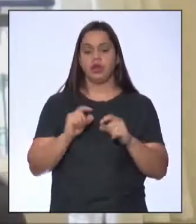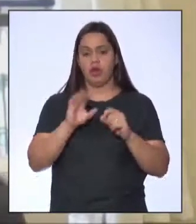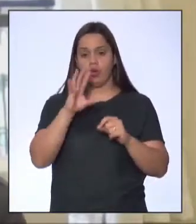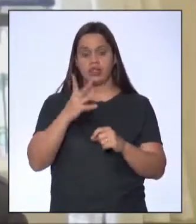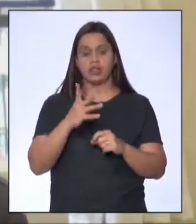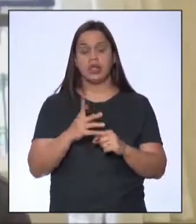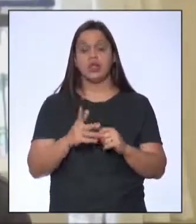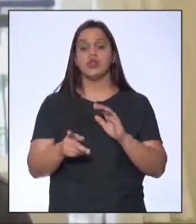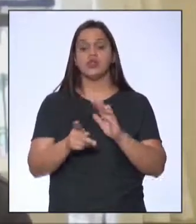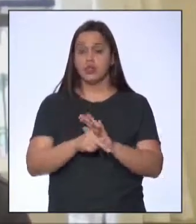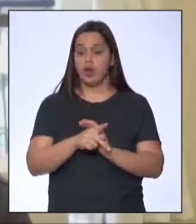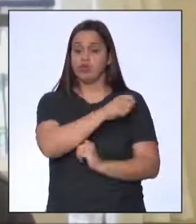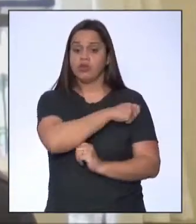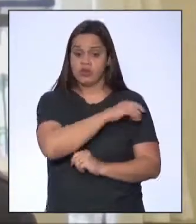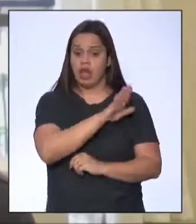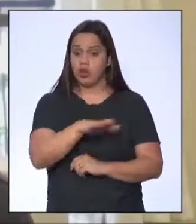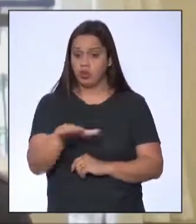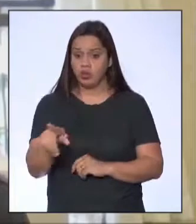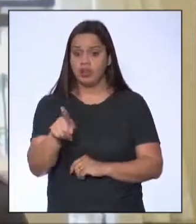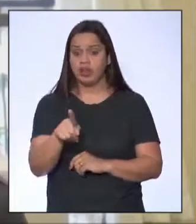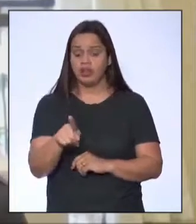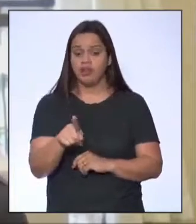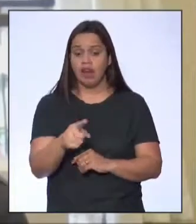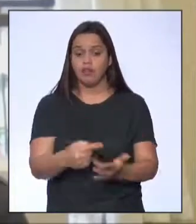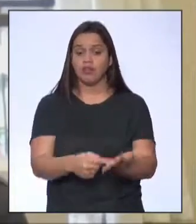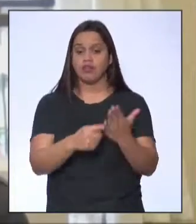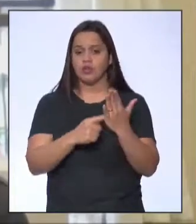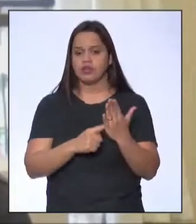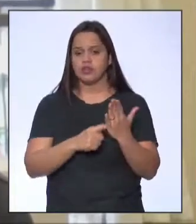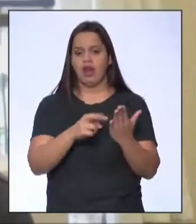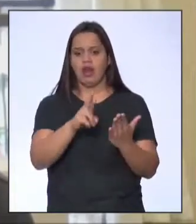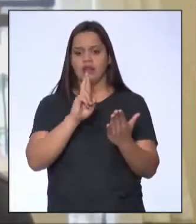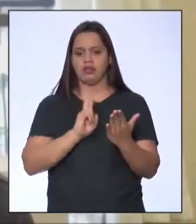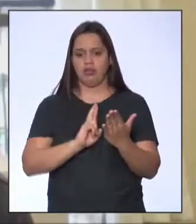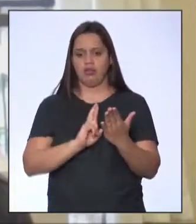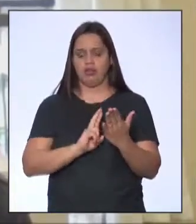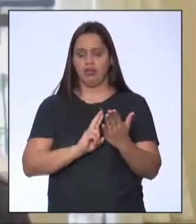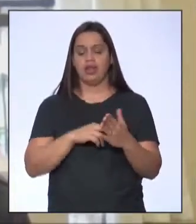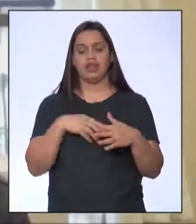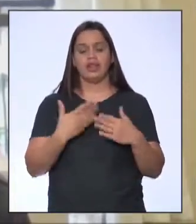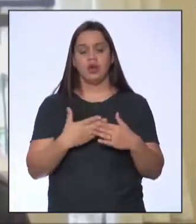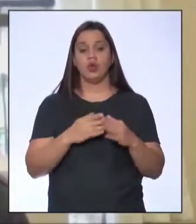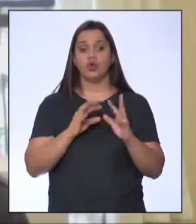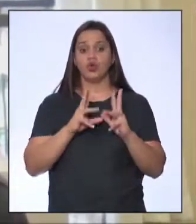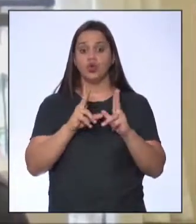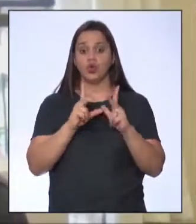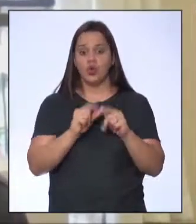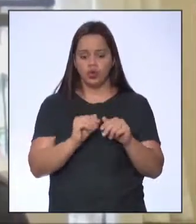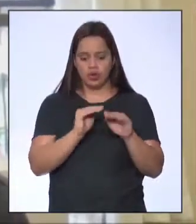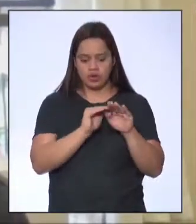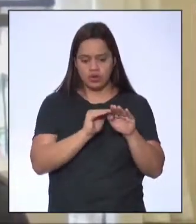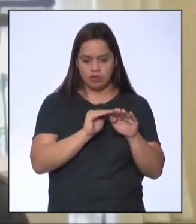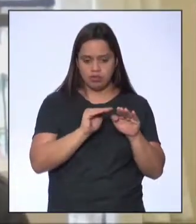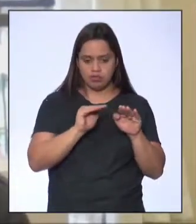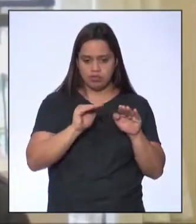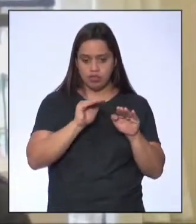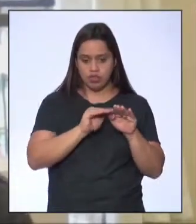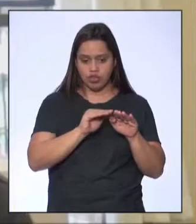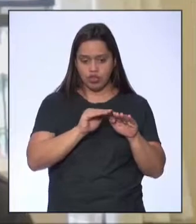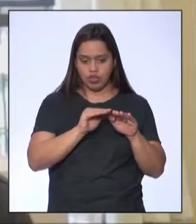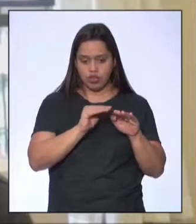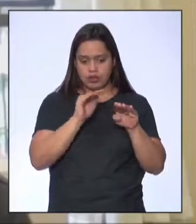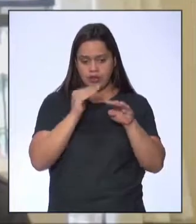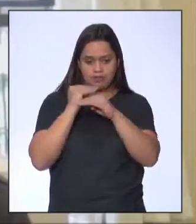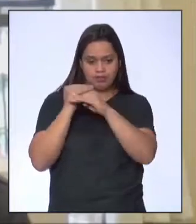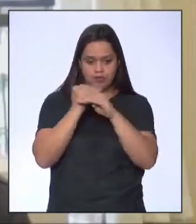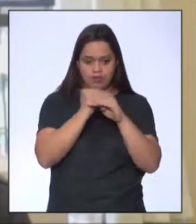alunos. Então, esse nivelamento de aprendizagem tem que ser feito minuciosamente. Então, os próprios